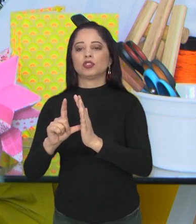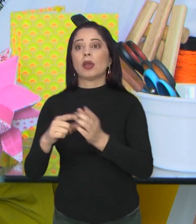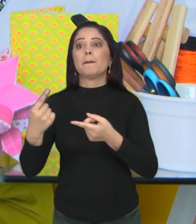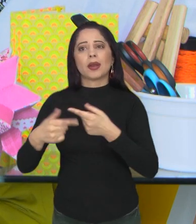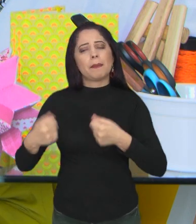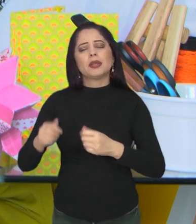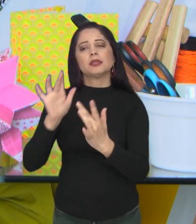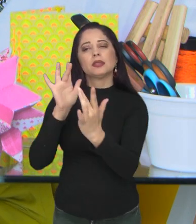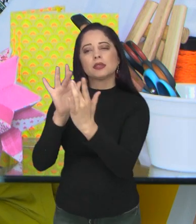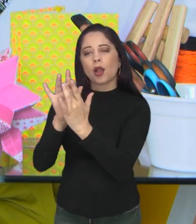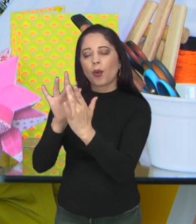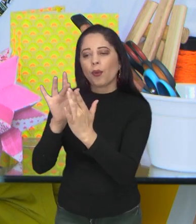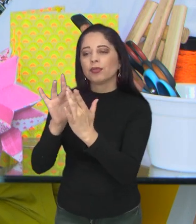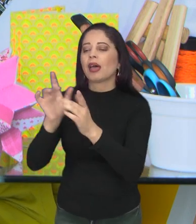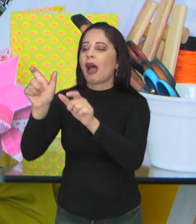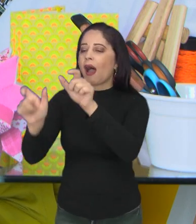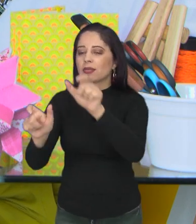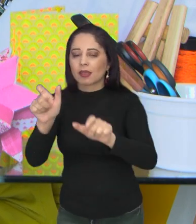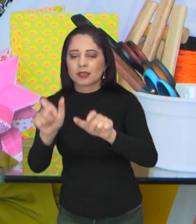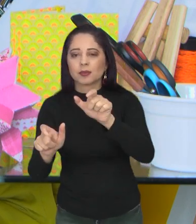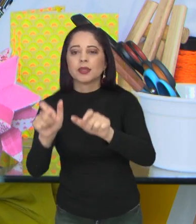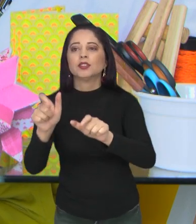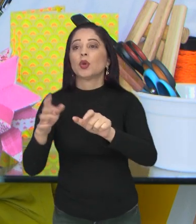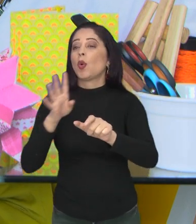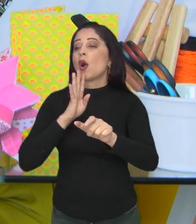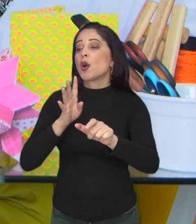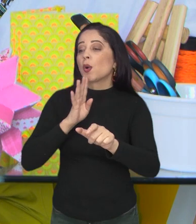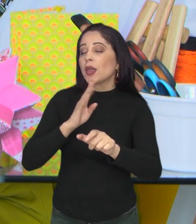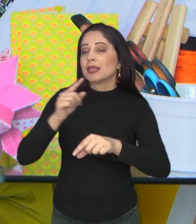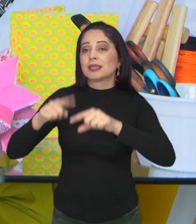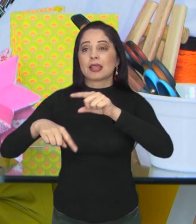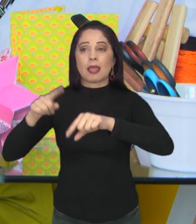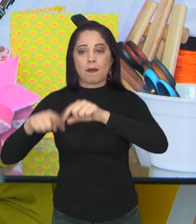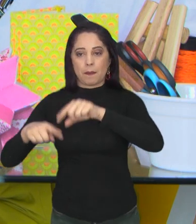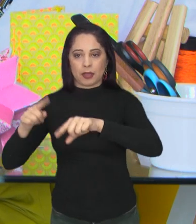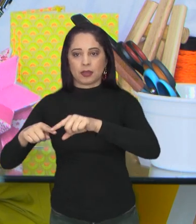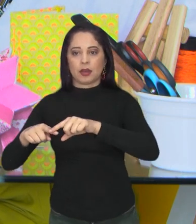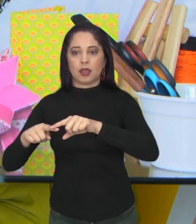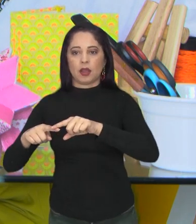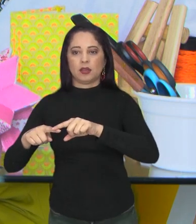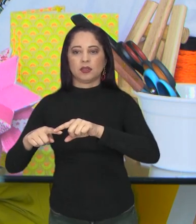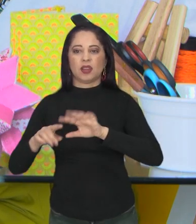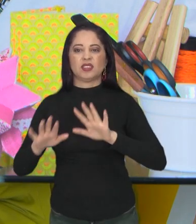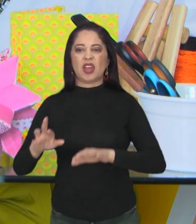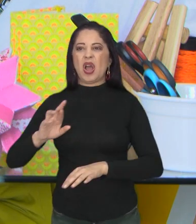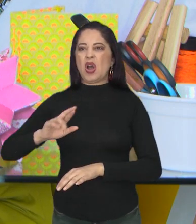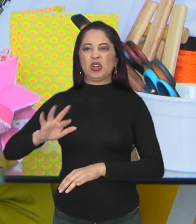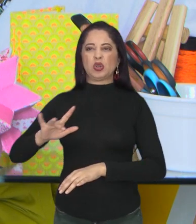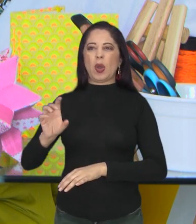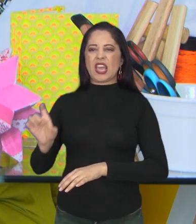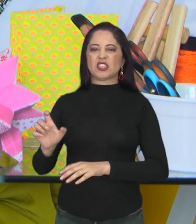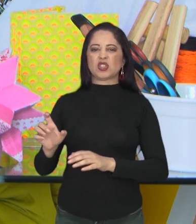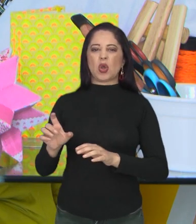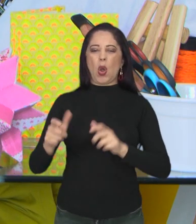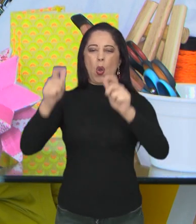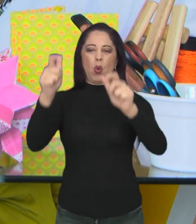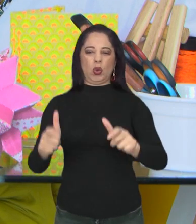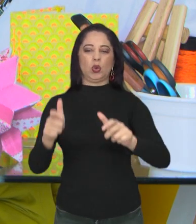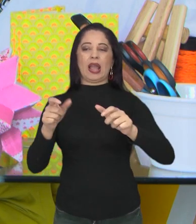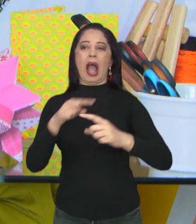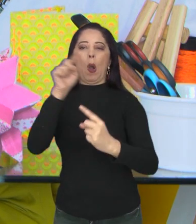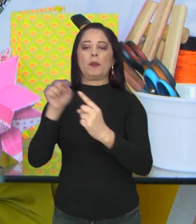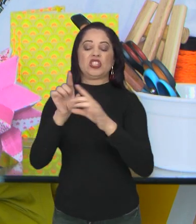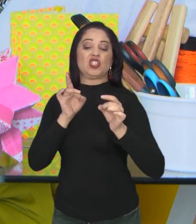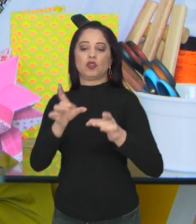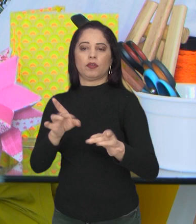a gente ter esse contato com as pessoas do bairro para conhecer seus produtos Então não é só um ponto de venda